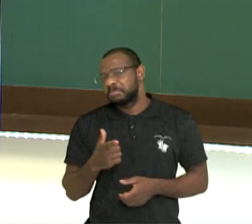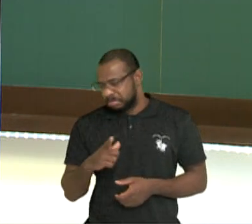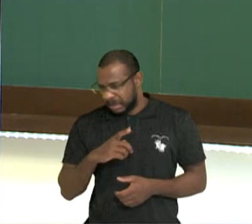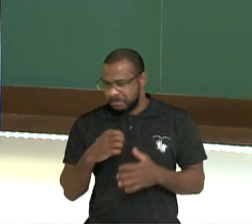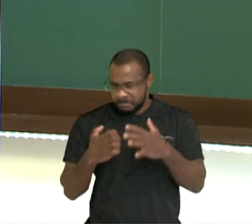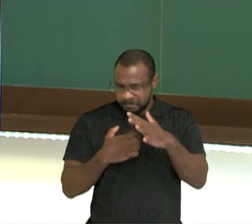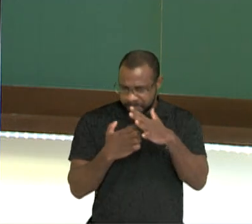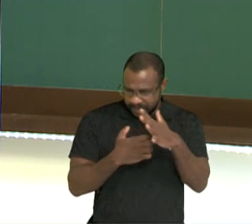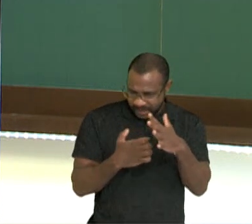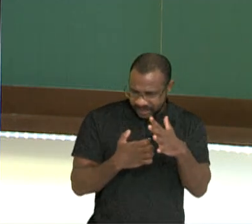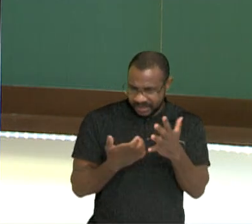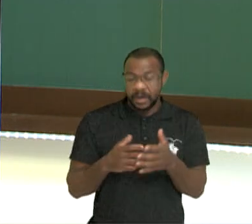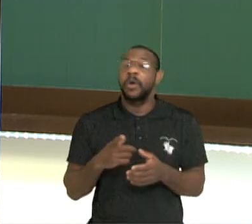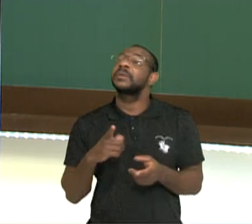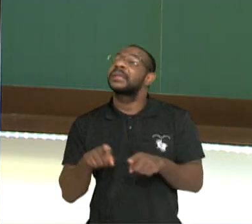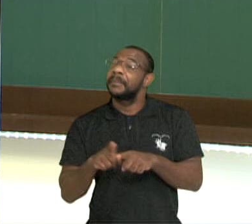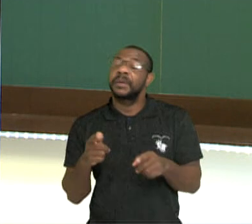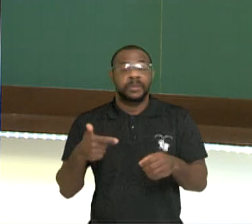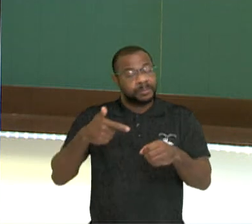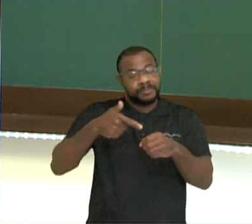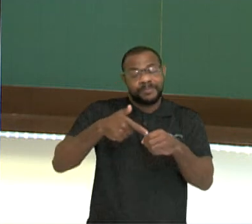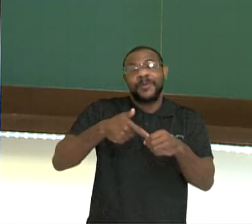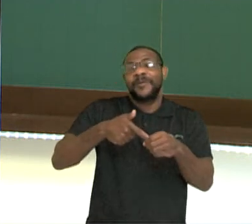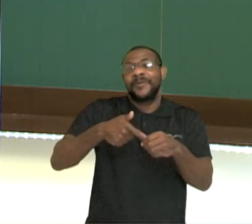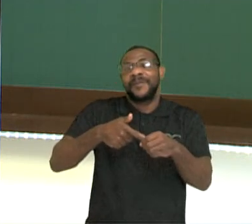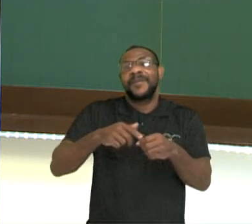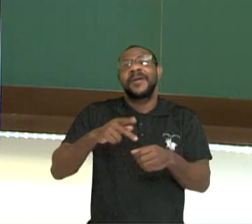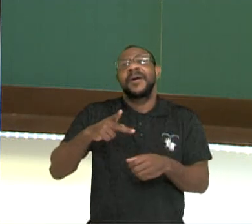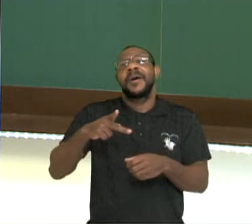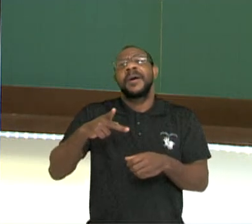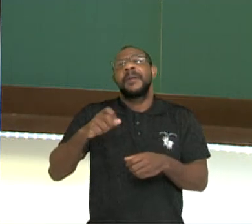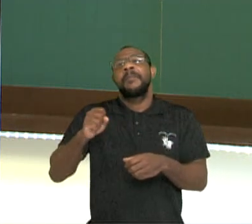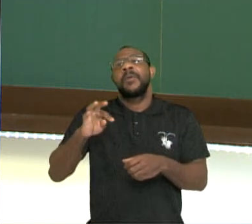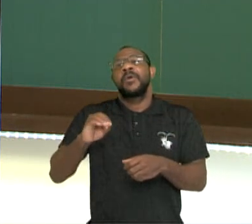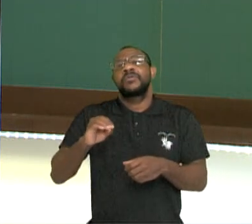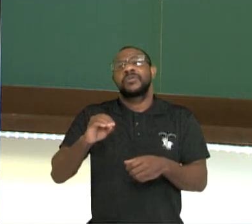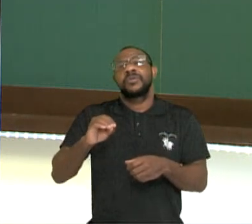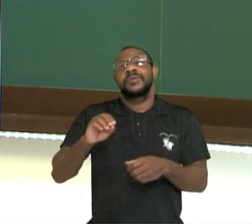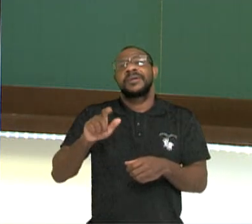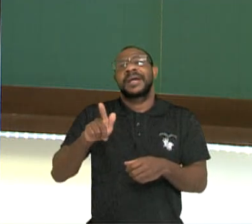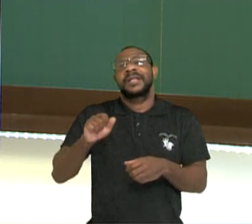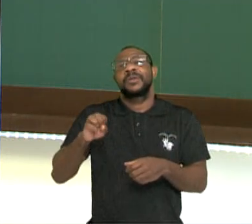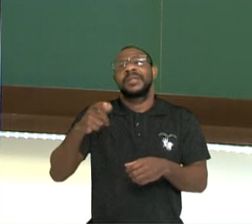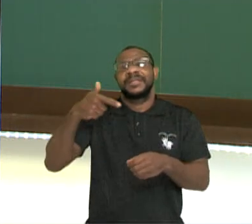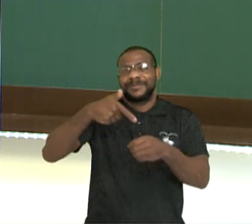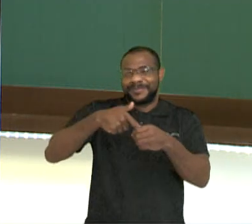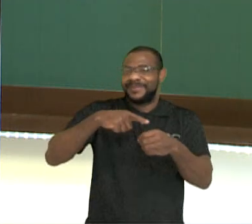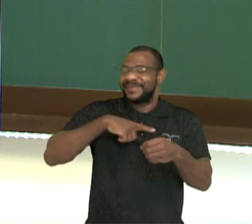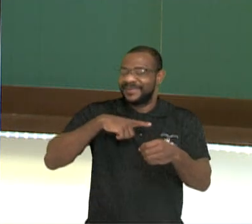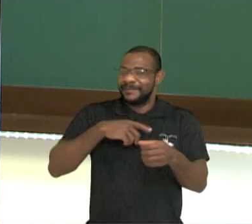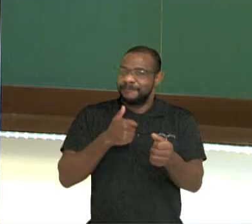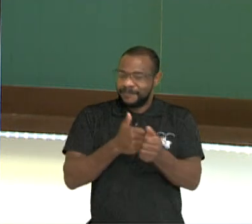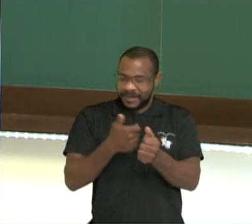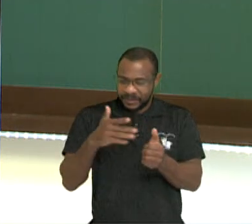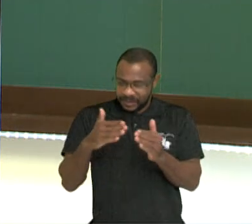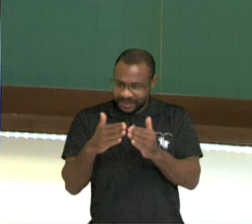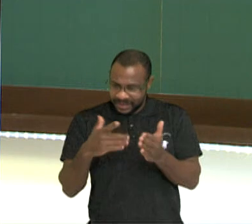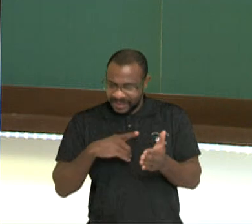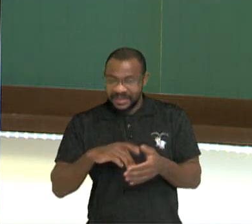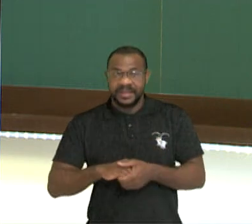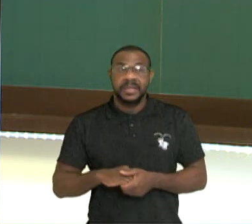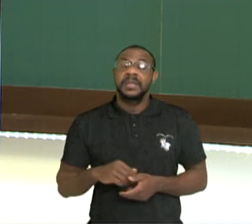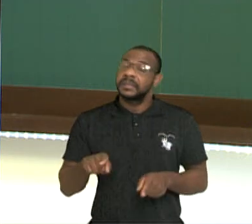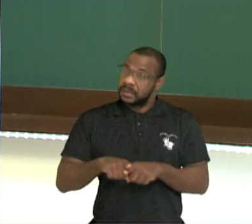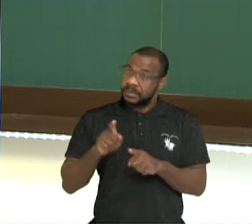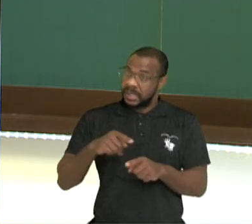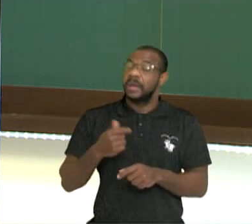próprios postos de gasolina que comercializam um combustível, seja ele gasolina, o óleo diesel, o etanol, que são